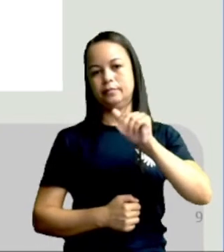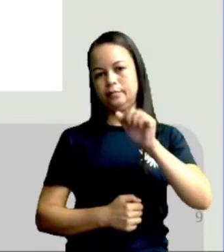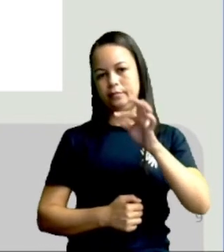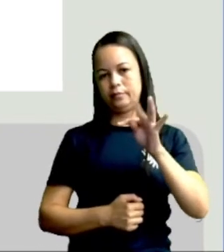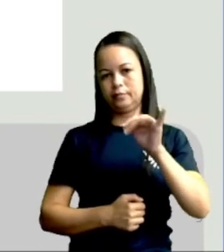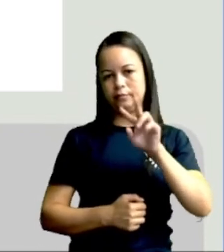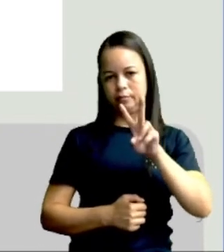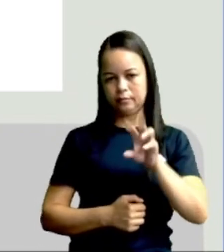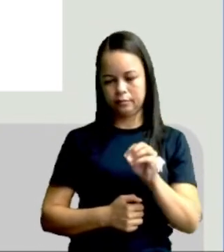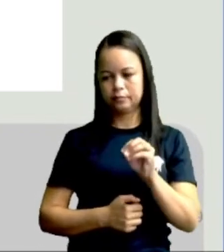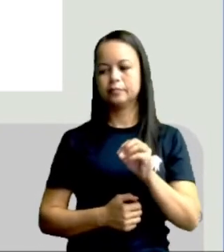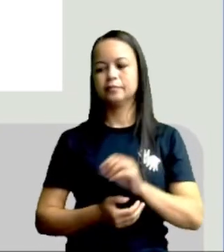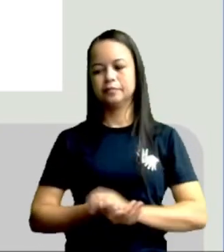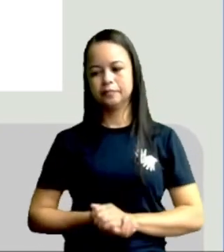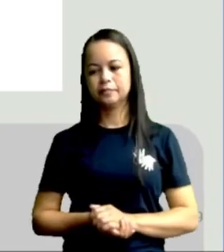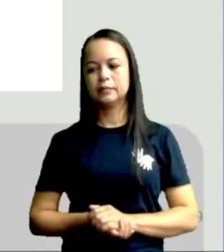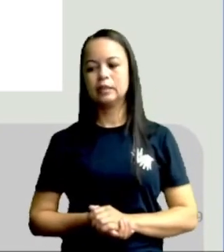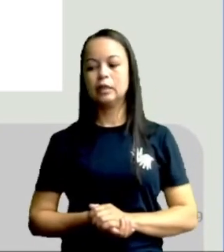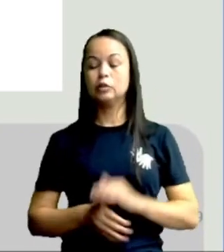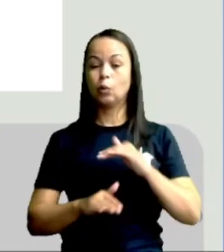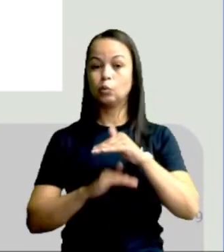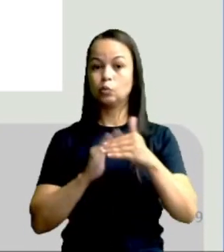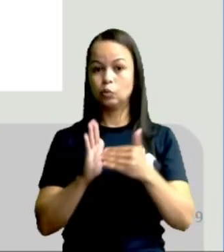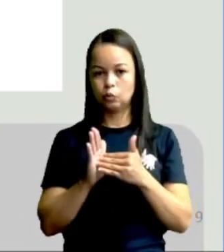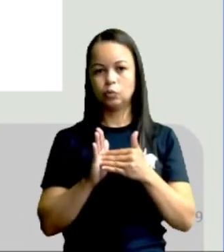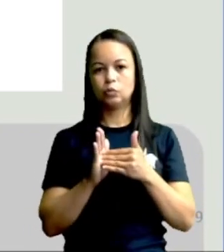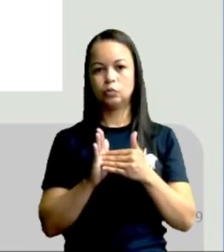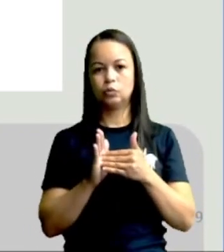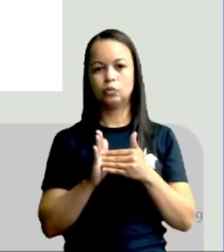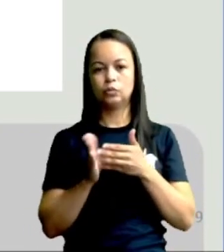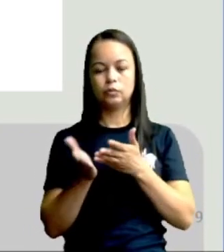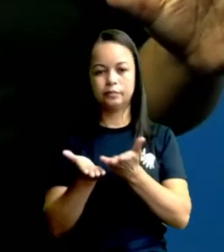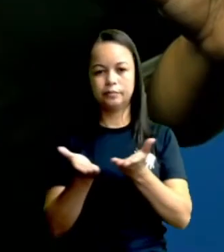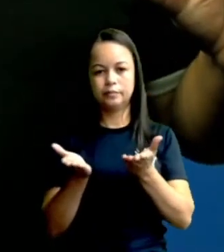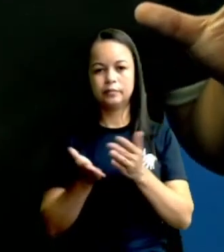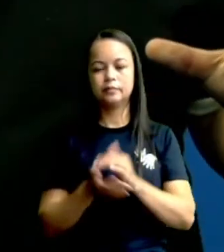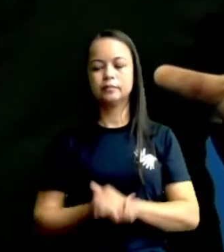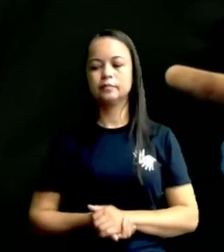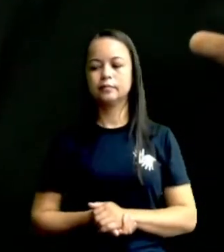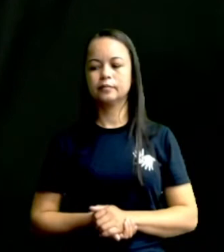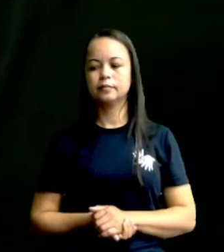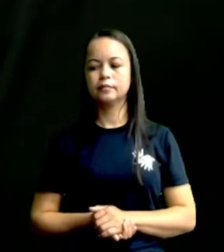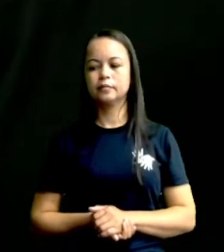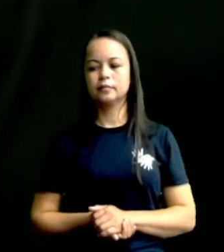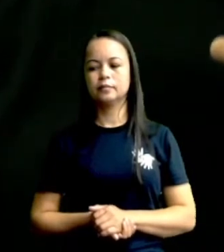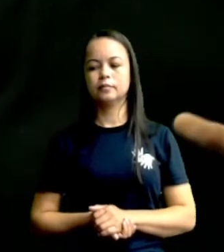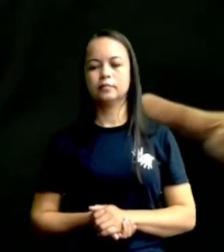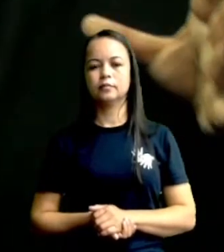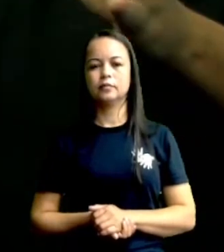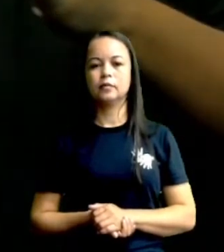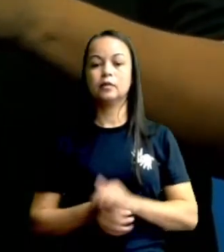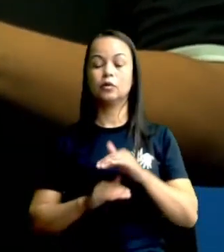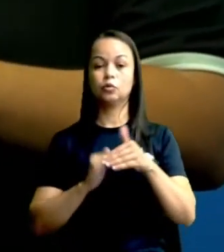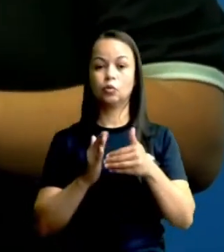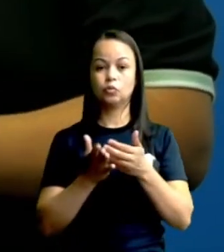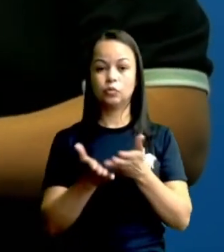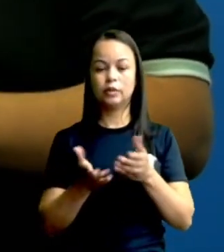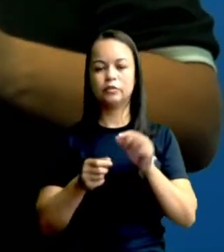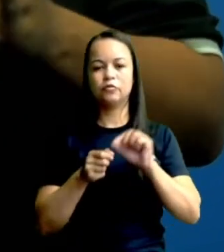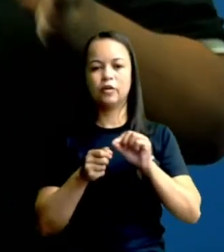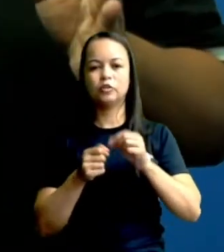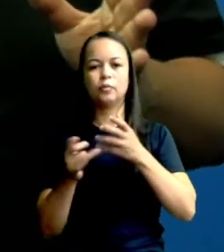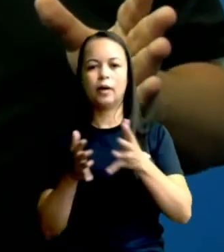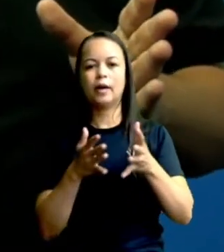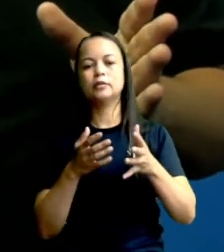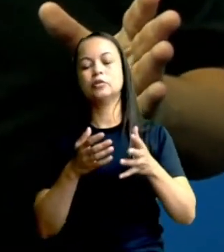imperativo, tá bom, gente? Então, tudo isso, volta aqui para mim, tudo isso faz parte do